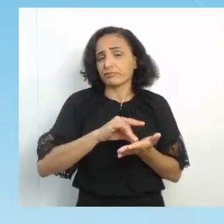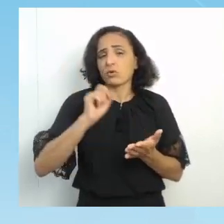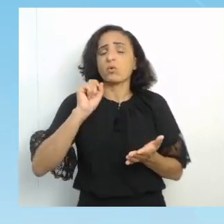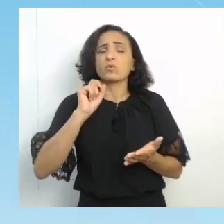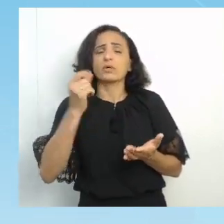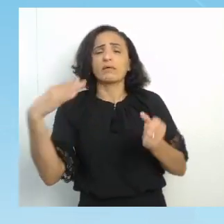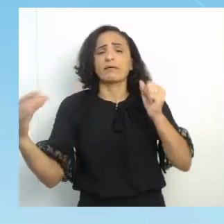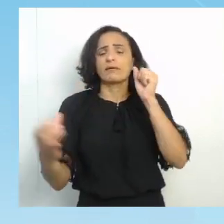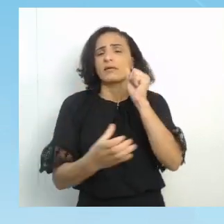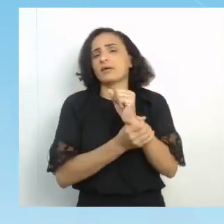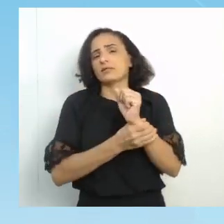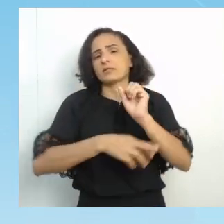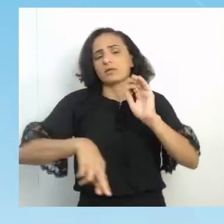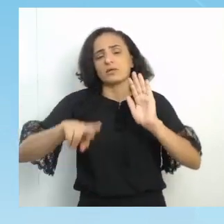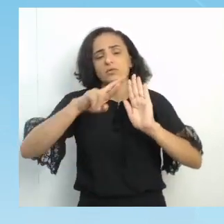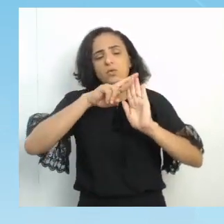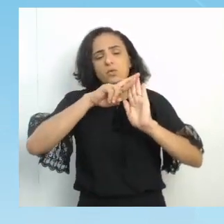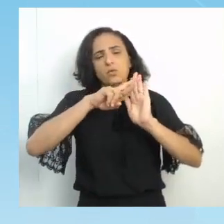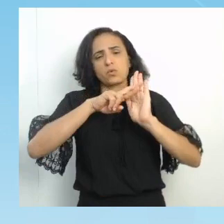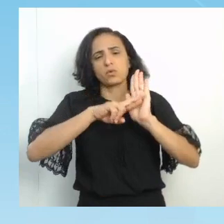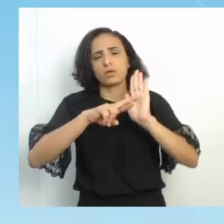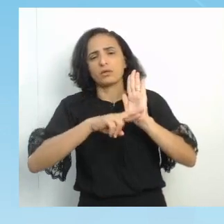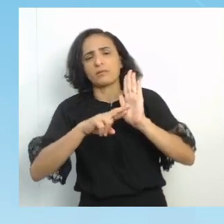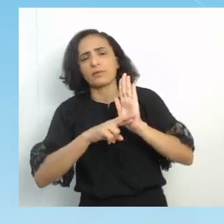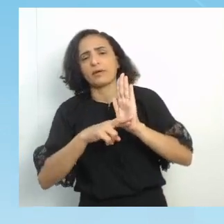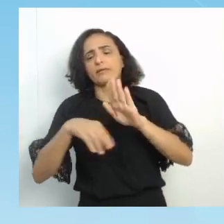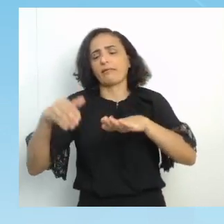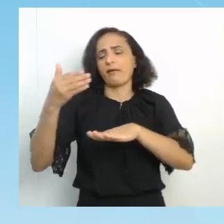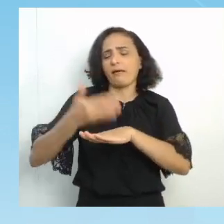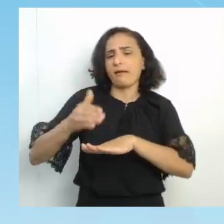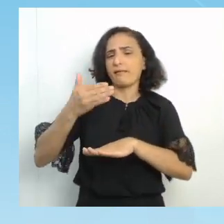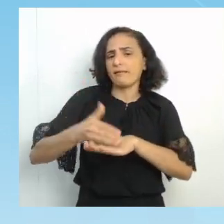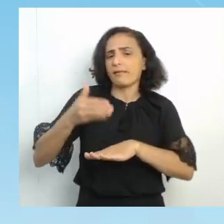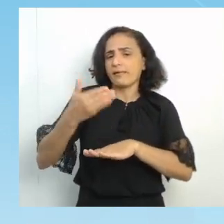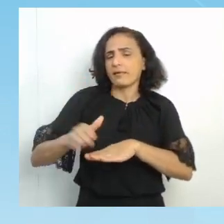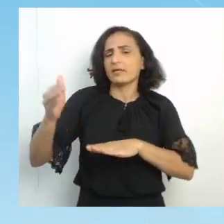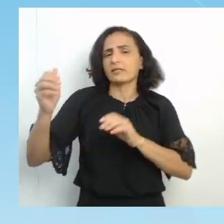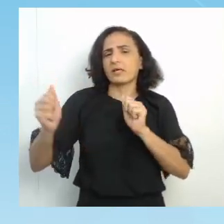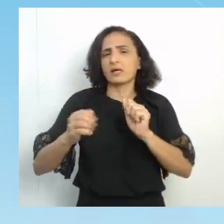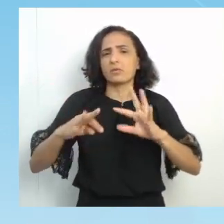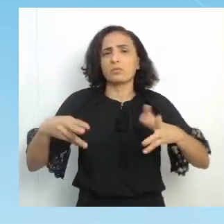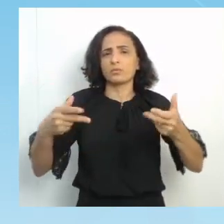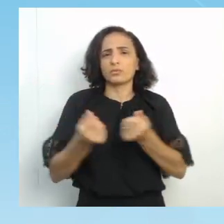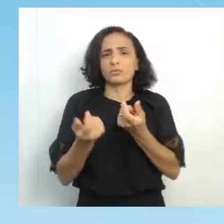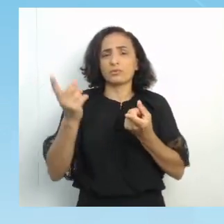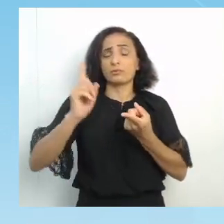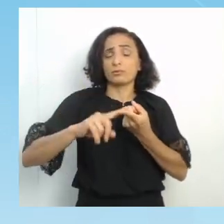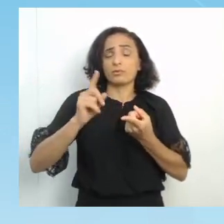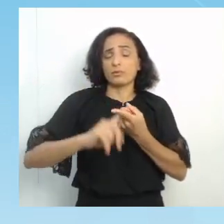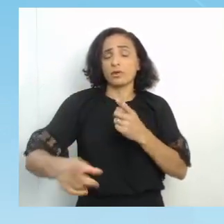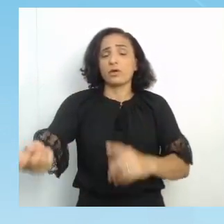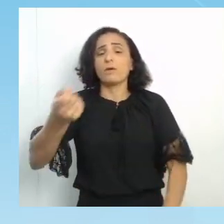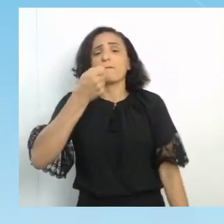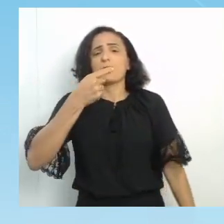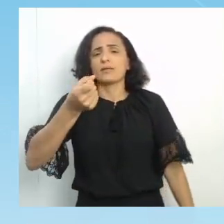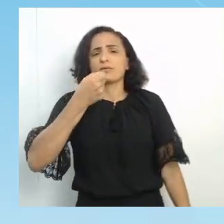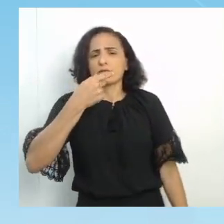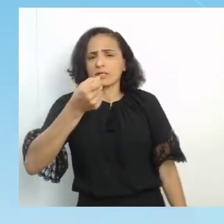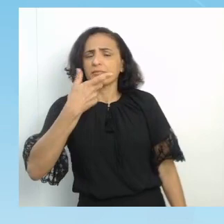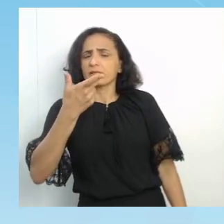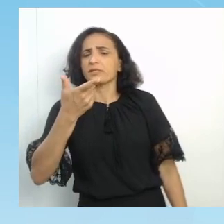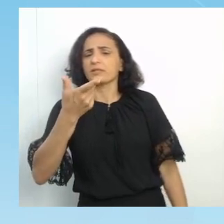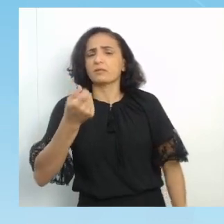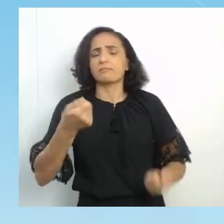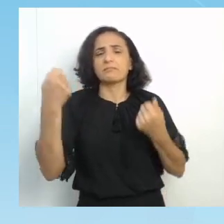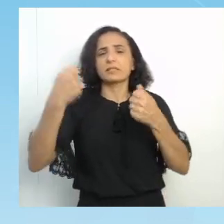ali por testes apresentados à Anvisa. Portanto, os medicamentos que são genéricos, eles